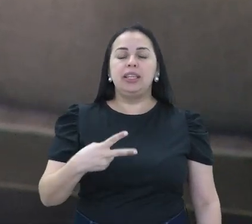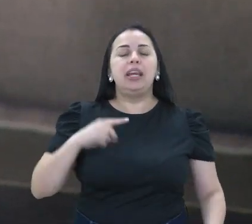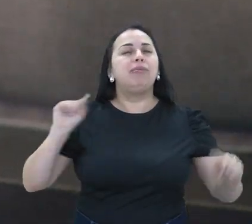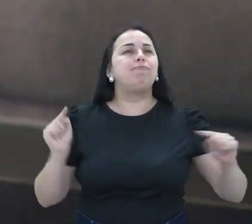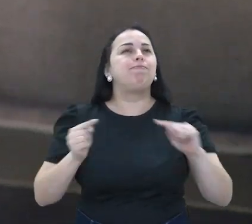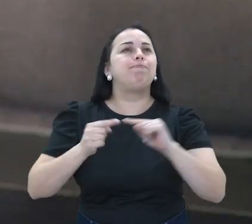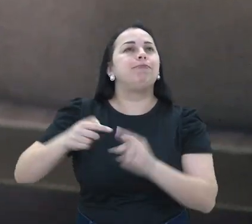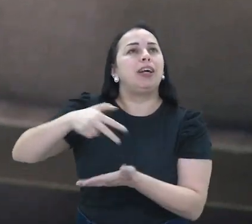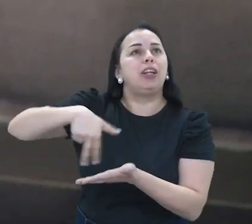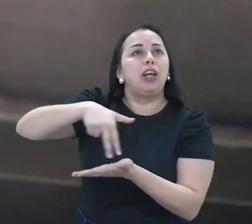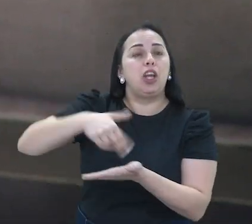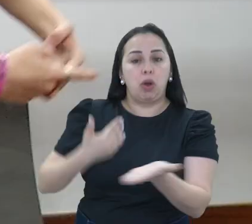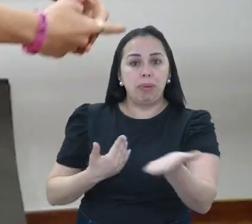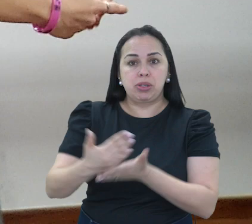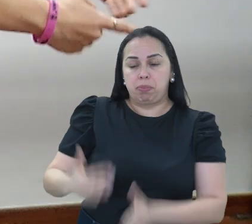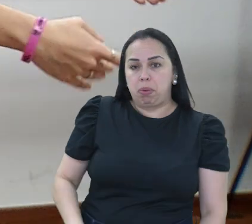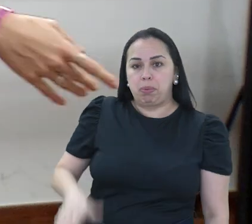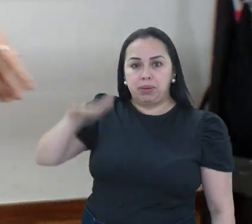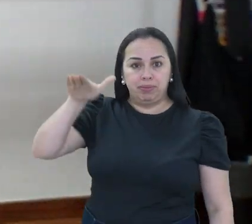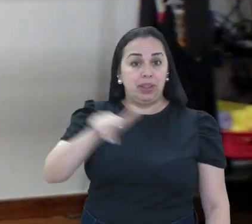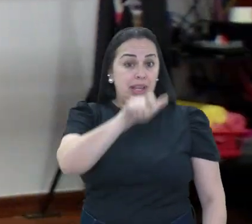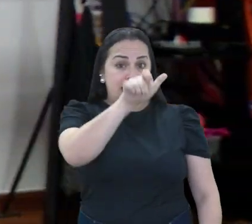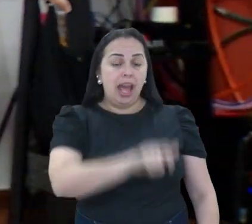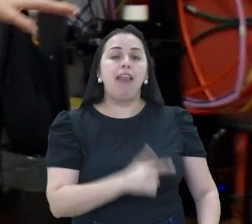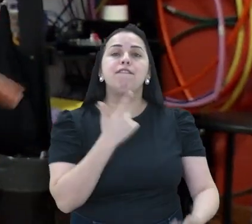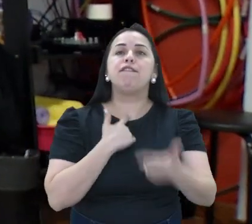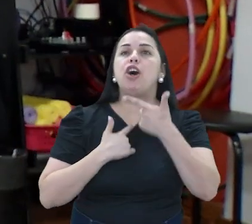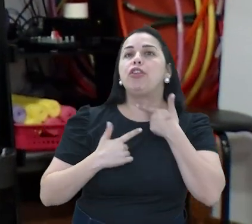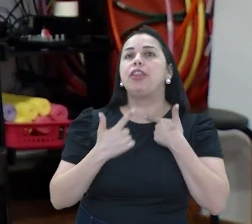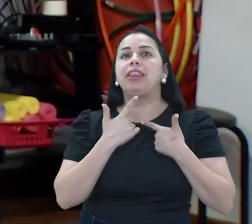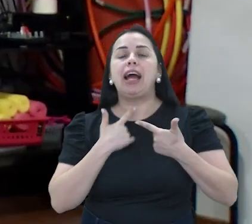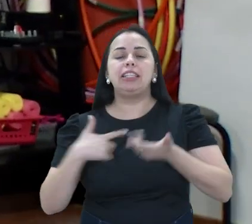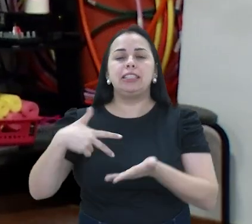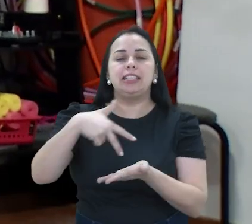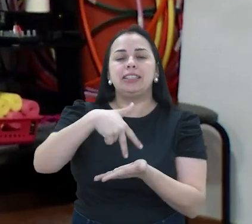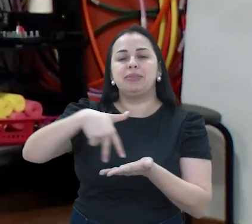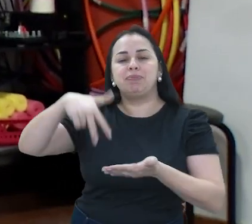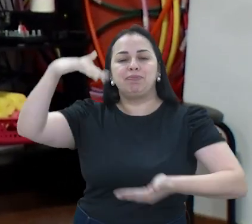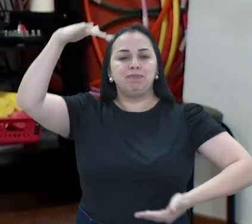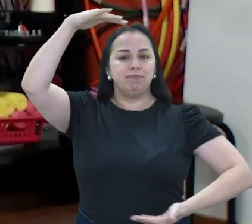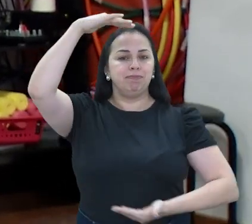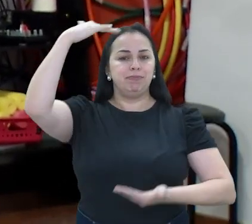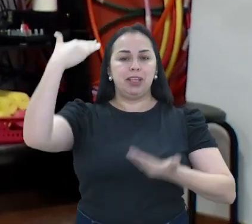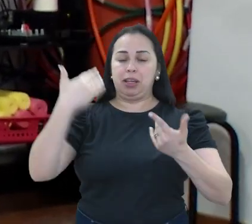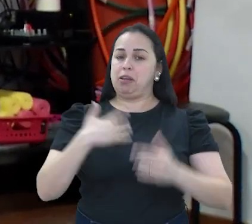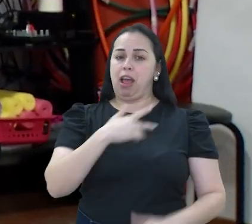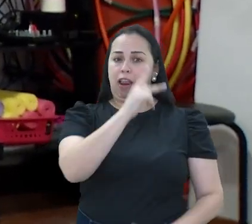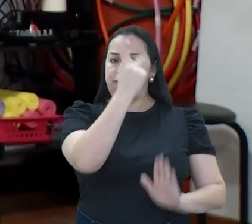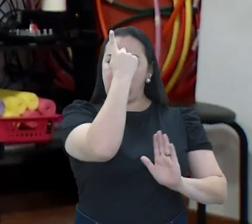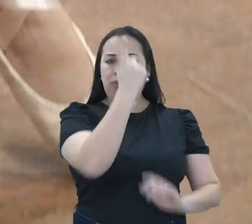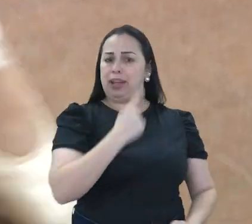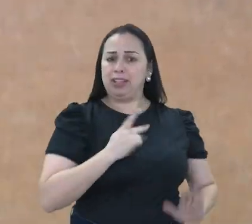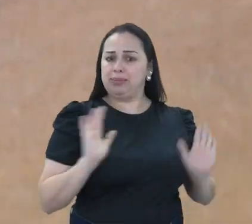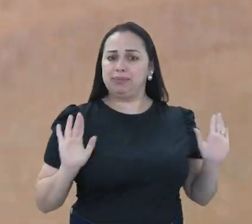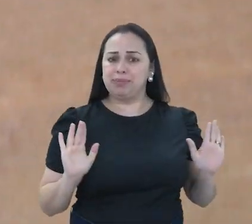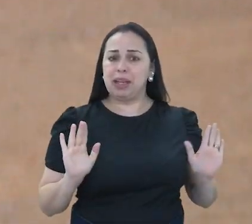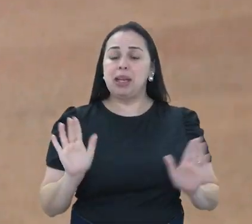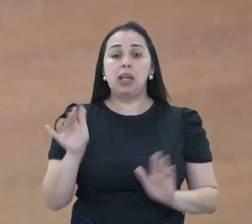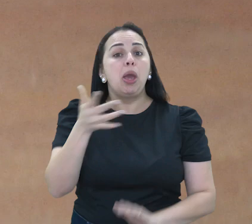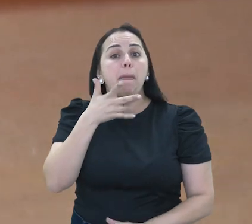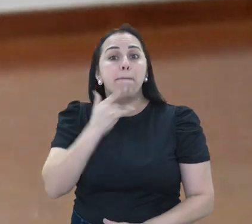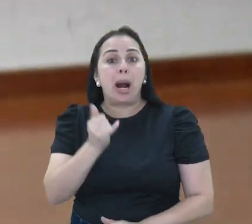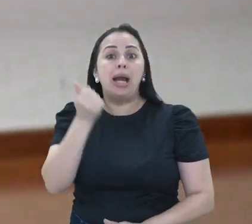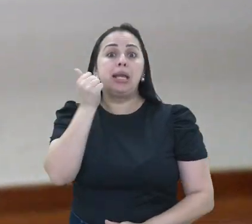com a dança desde a infância. Segundo ela, o desejo de começar a dançar veio por vontade própria, e o apoio